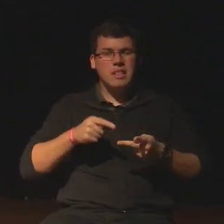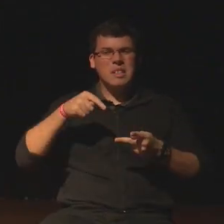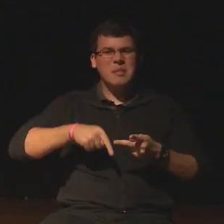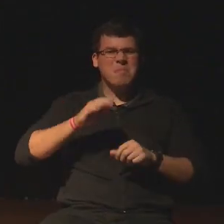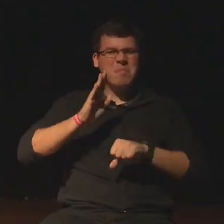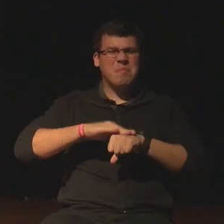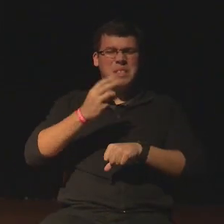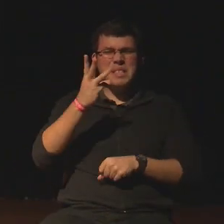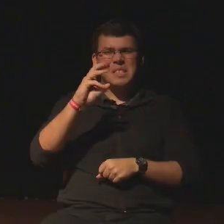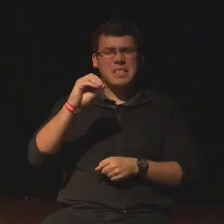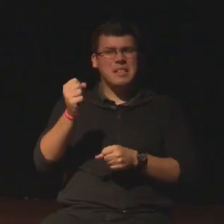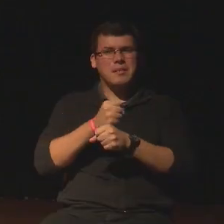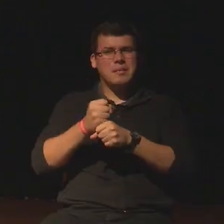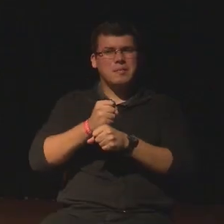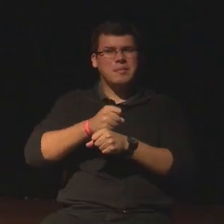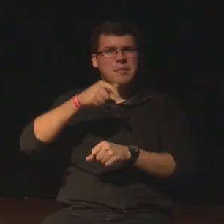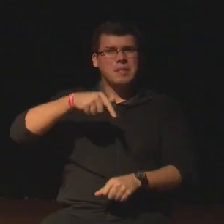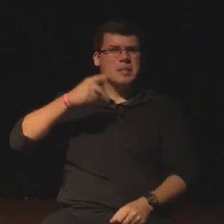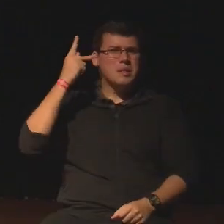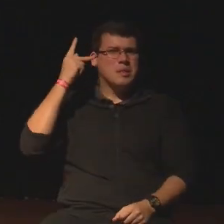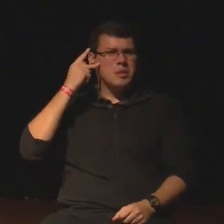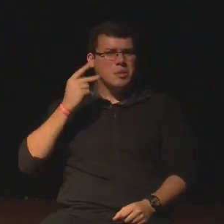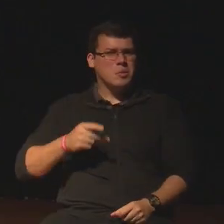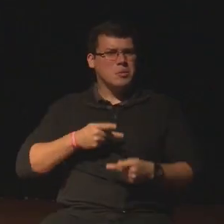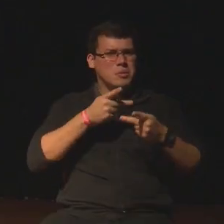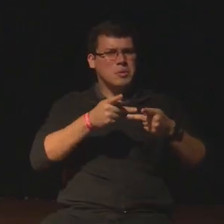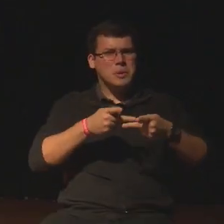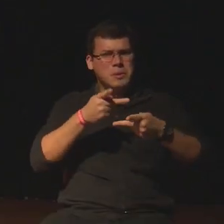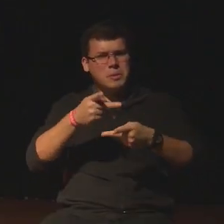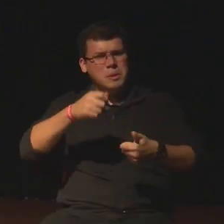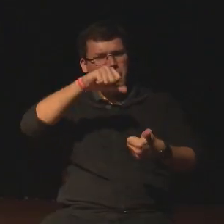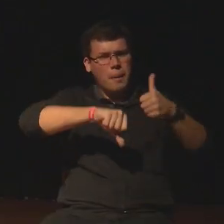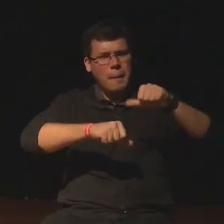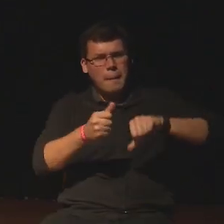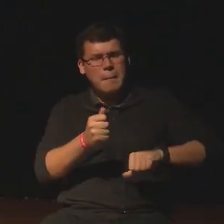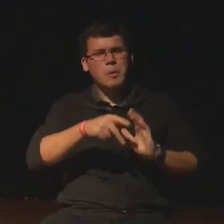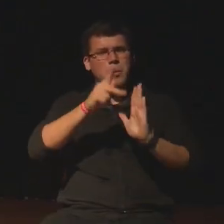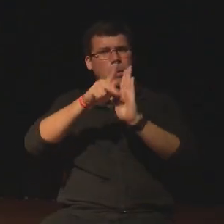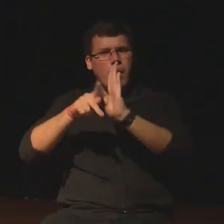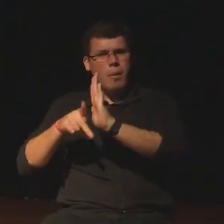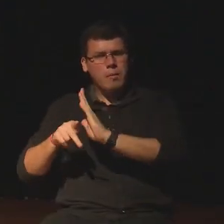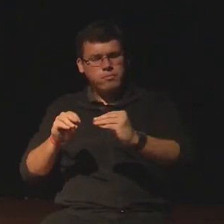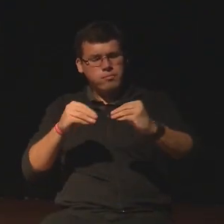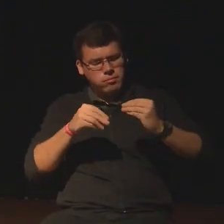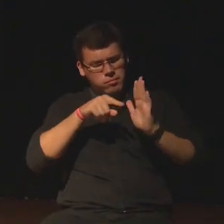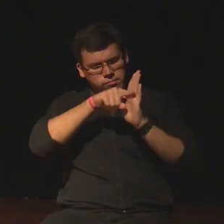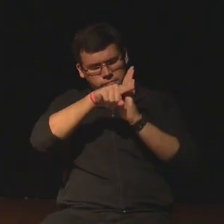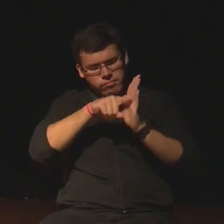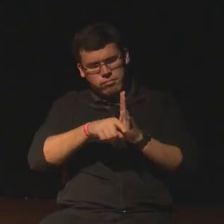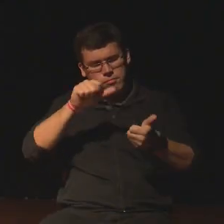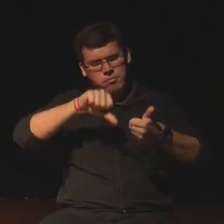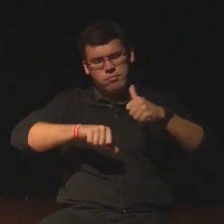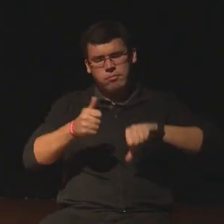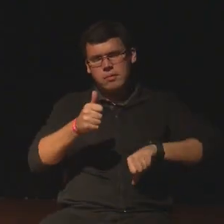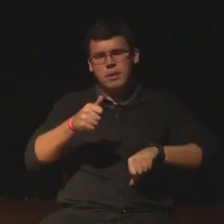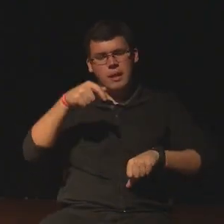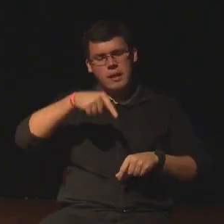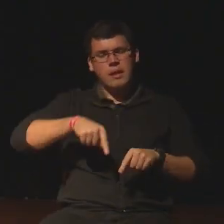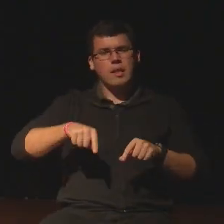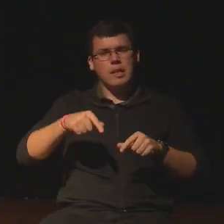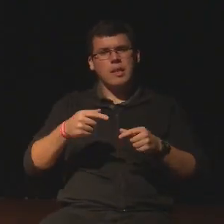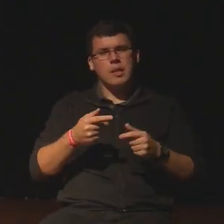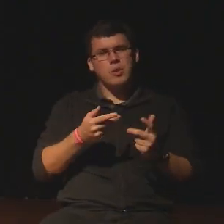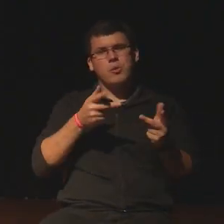Paulo e que faz a avaliação de projetos que são encaminhados, e este projeto foi encaminhado.